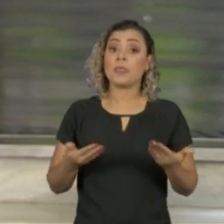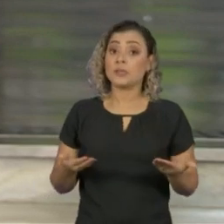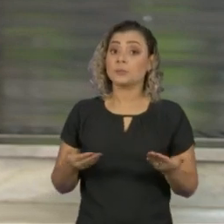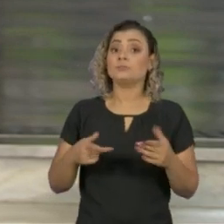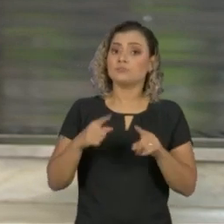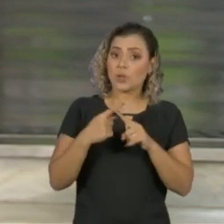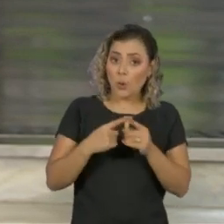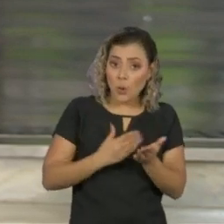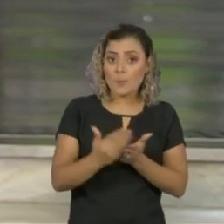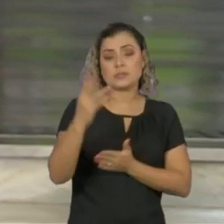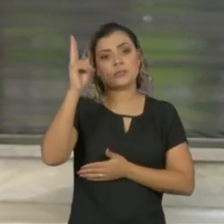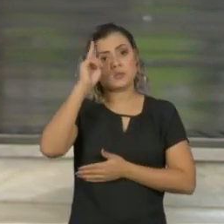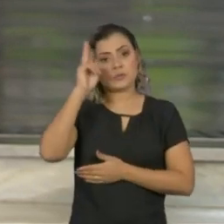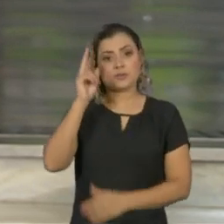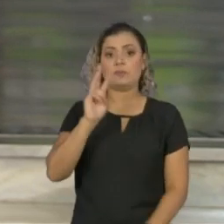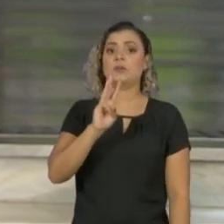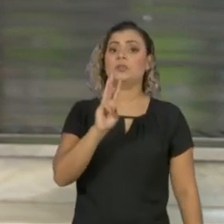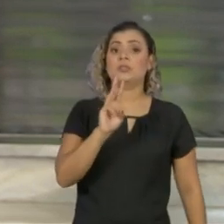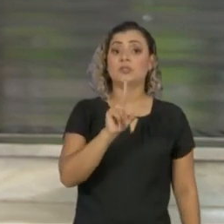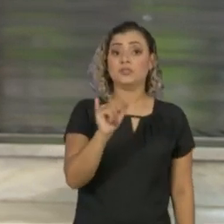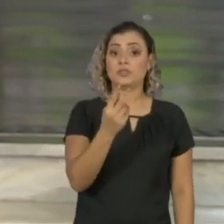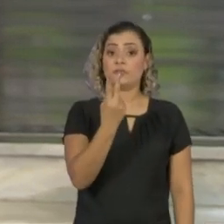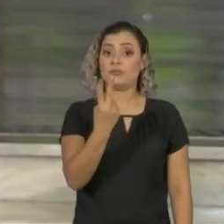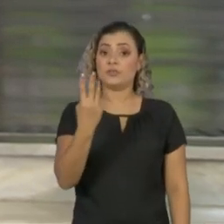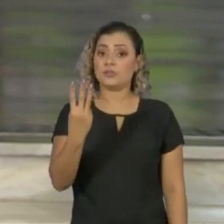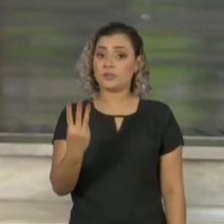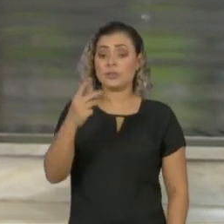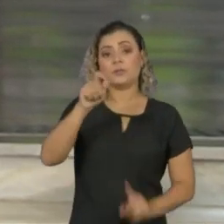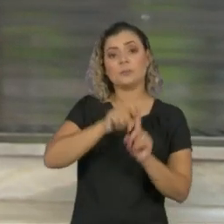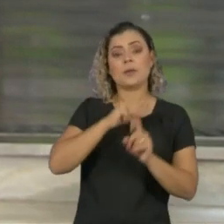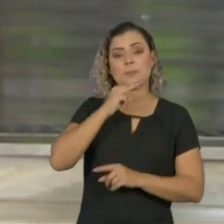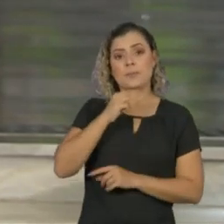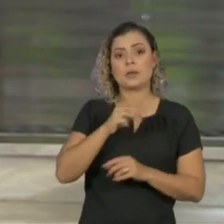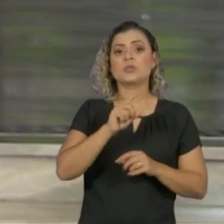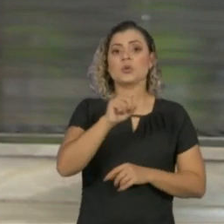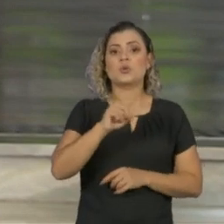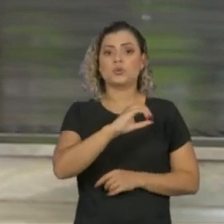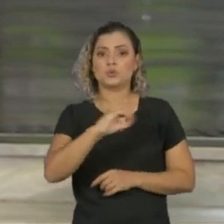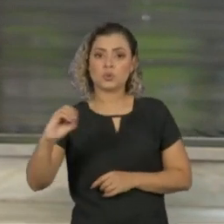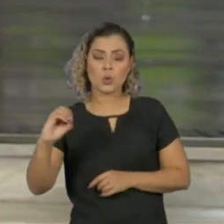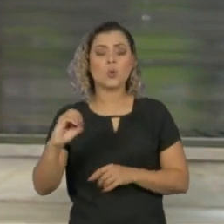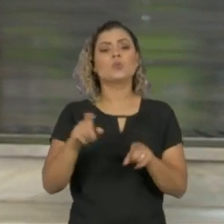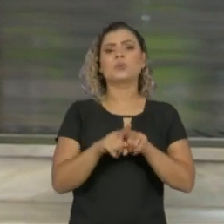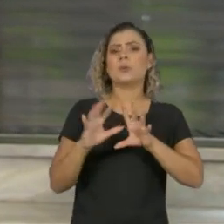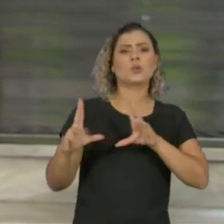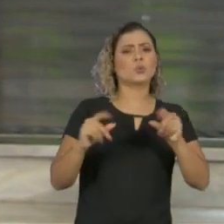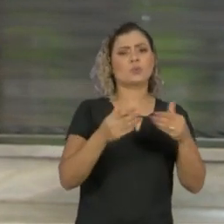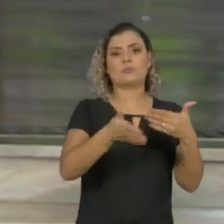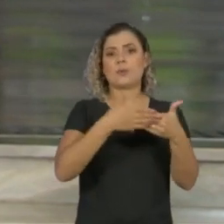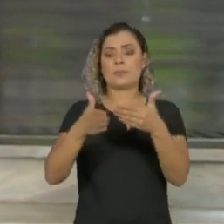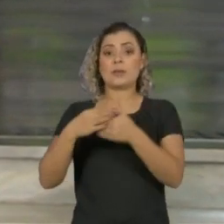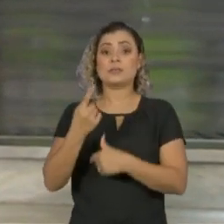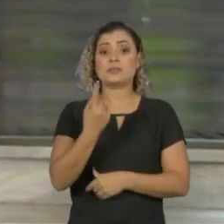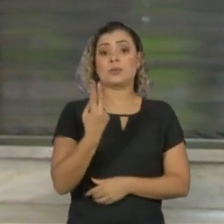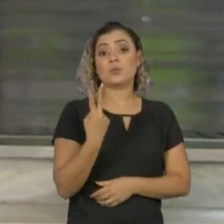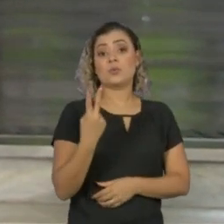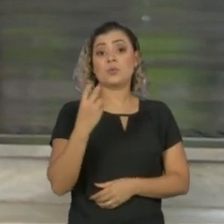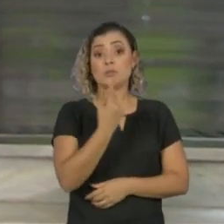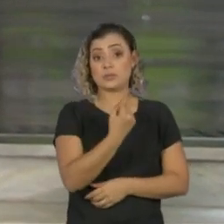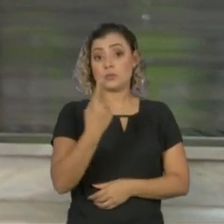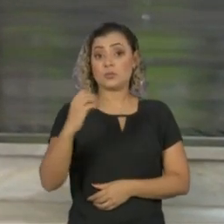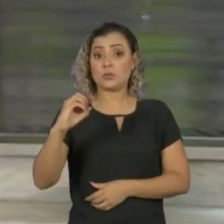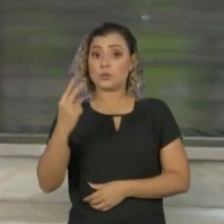Portanto, a partir de segunda-feira, dia 23 de março, estarão fechados o zoológico, o Zoo Safari e as 102 unidades de